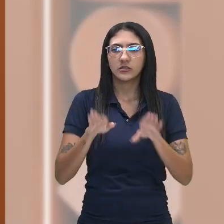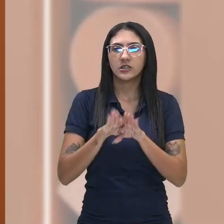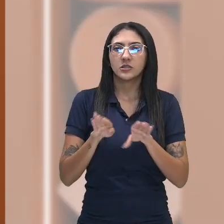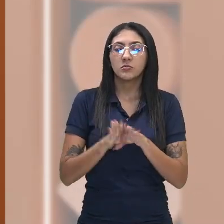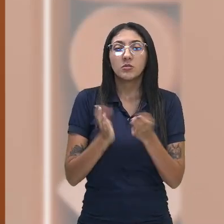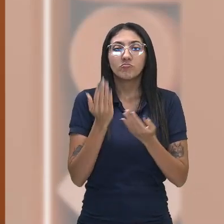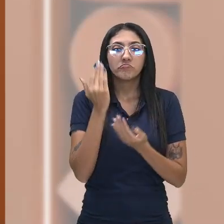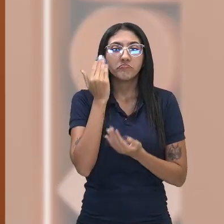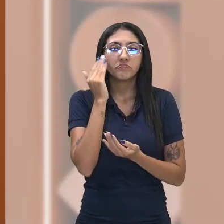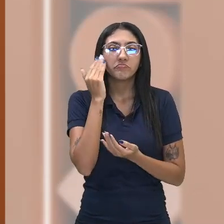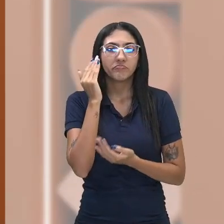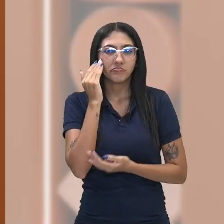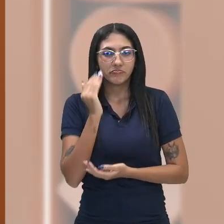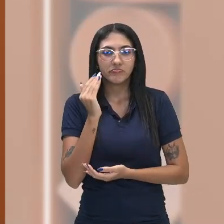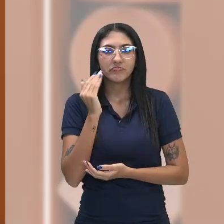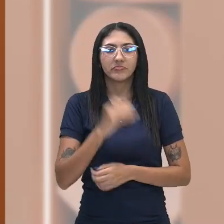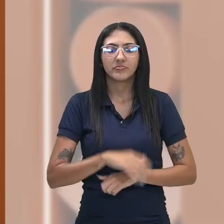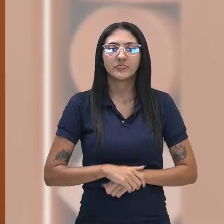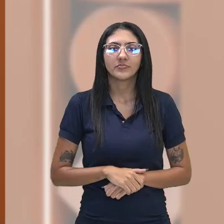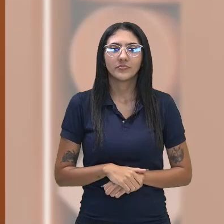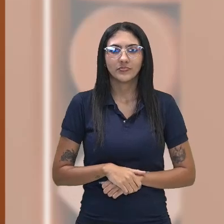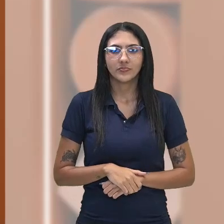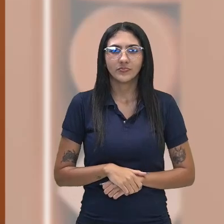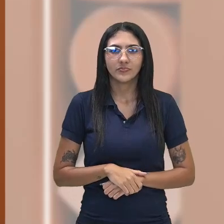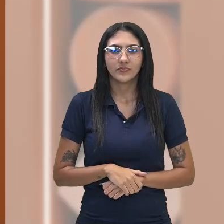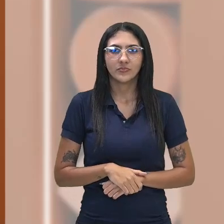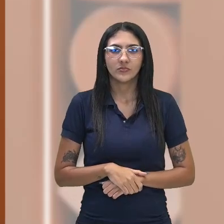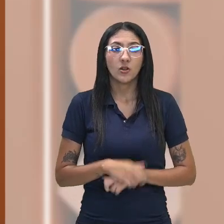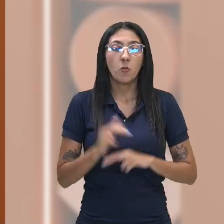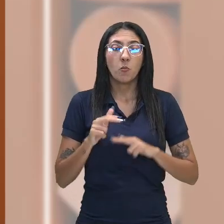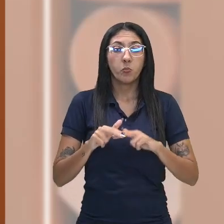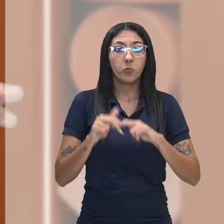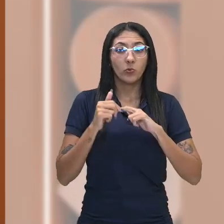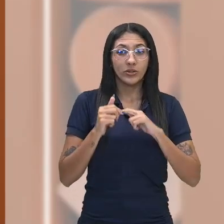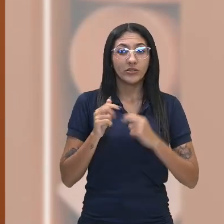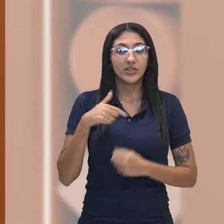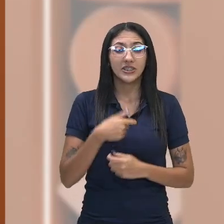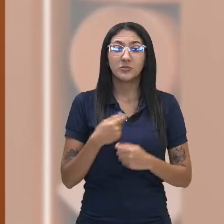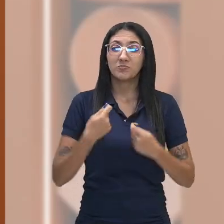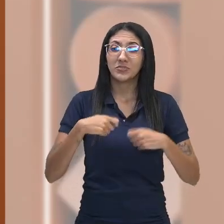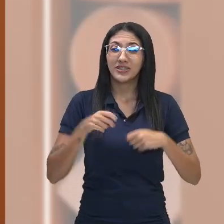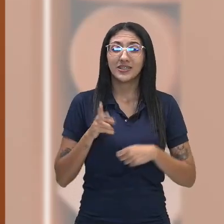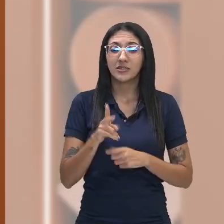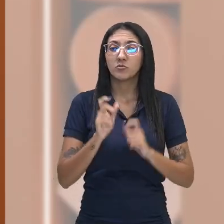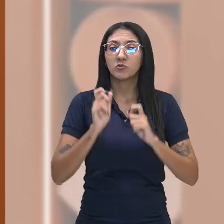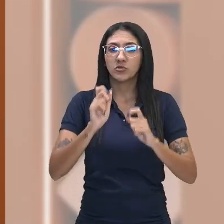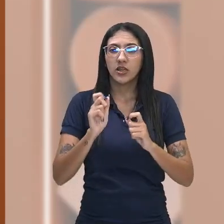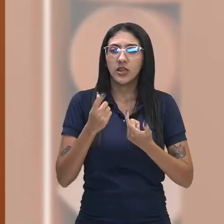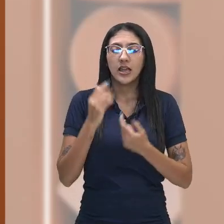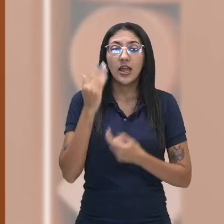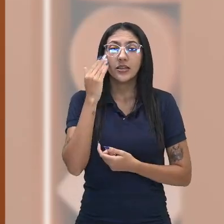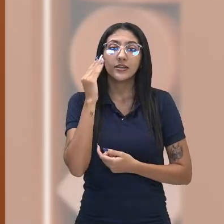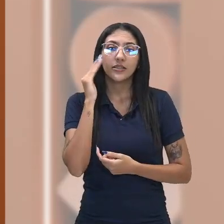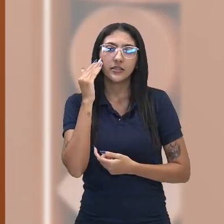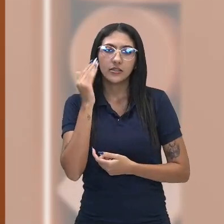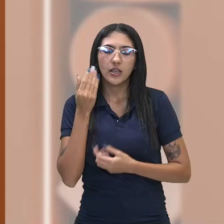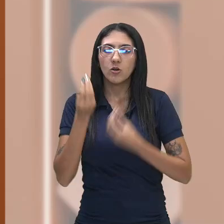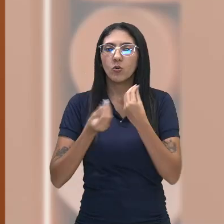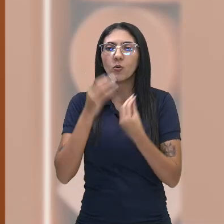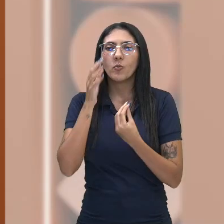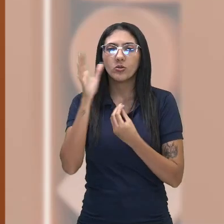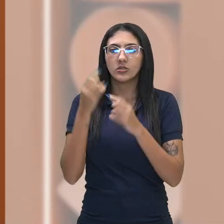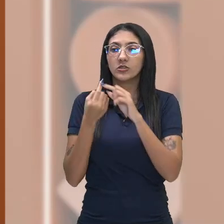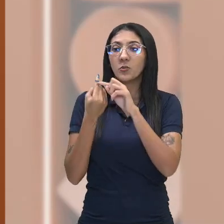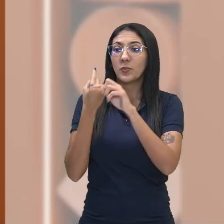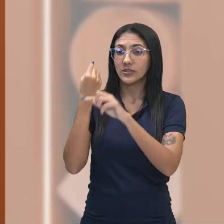passado. Então é por isso, né, que sempre devemos olhar para o passado para compreender o presente.